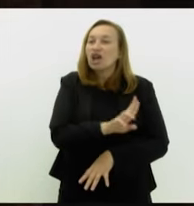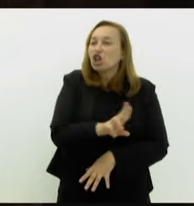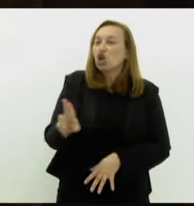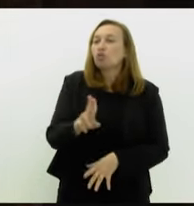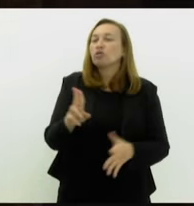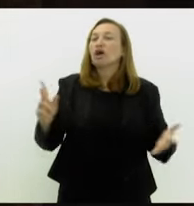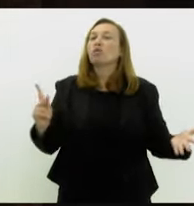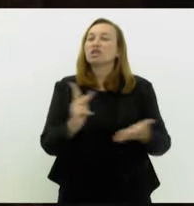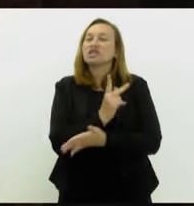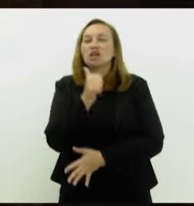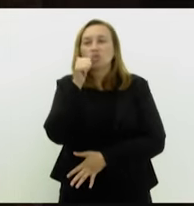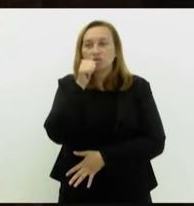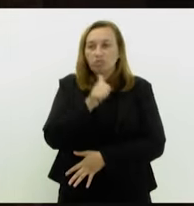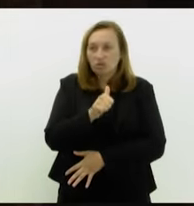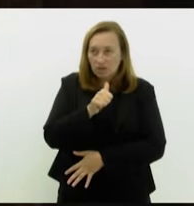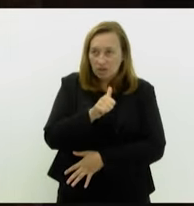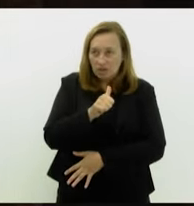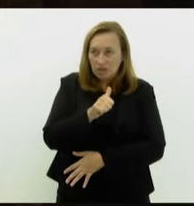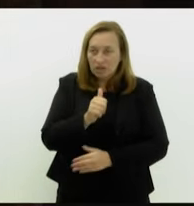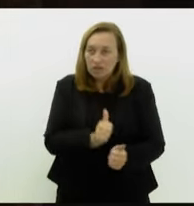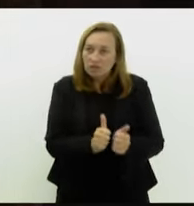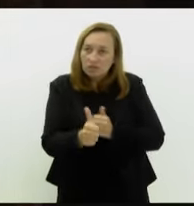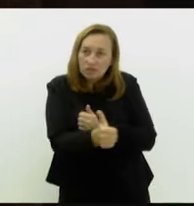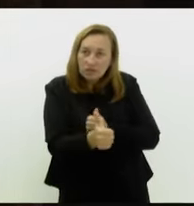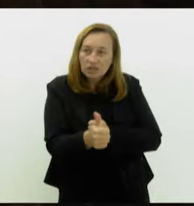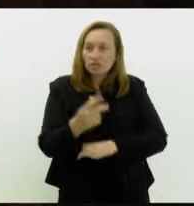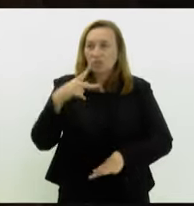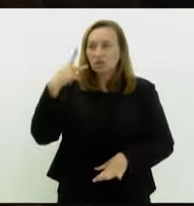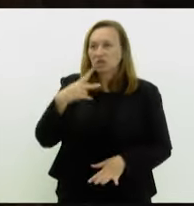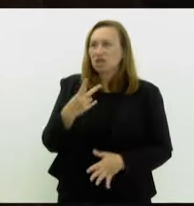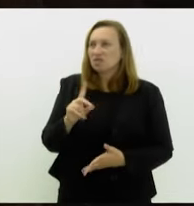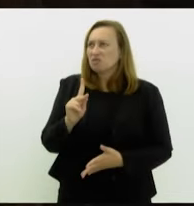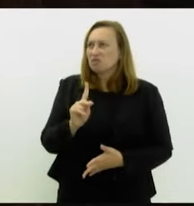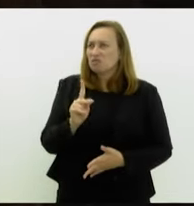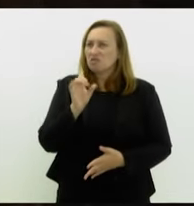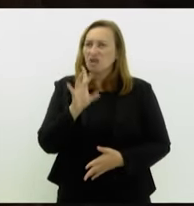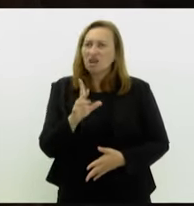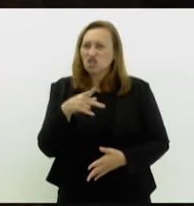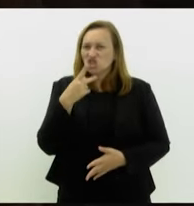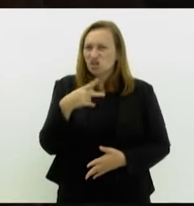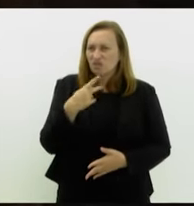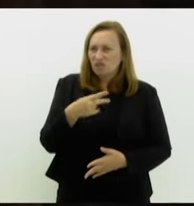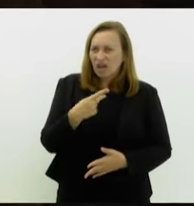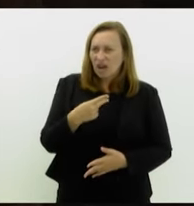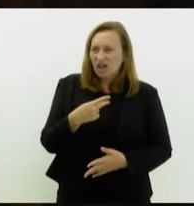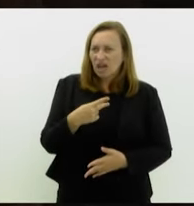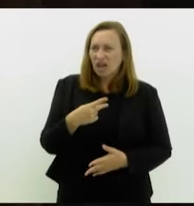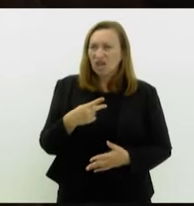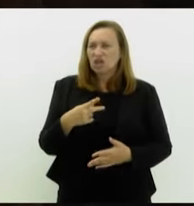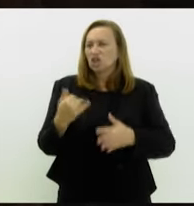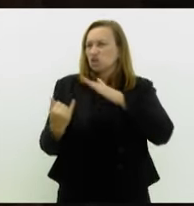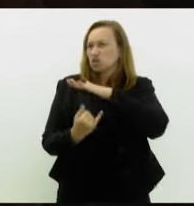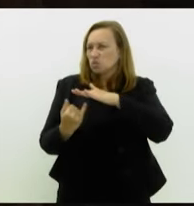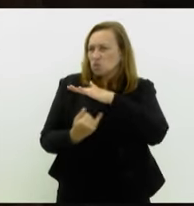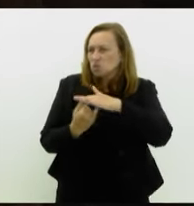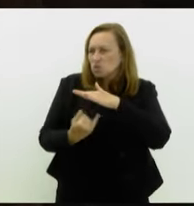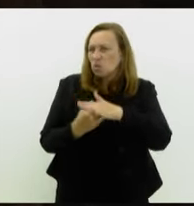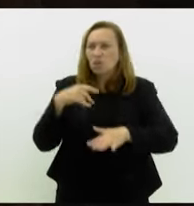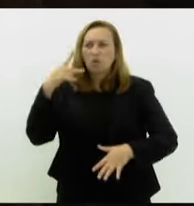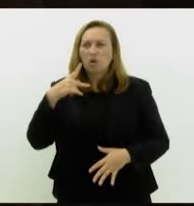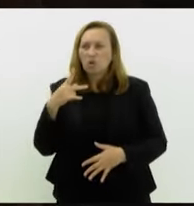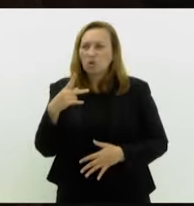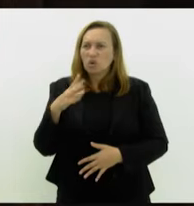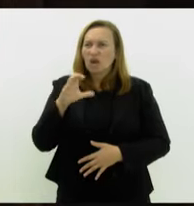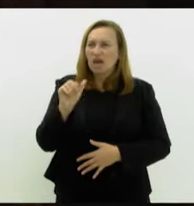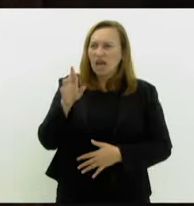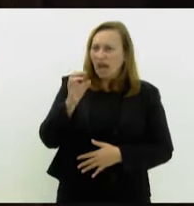acontecer com as mulheres na linha de frente da política e eu não digo só da política institucional ou seja com um cargo